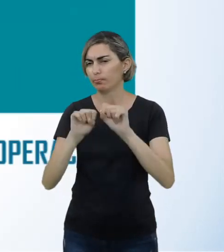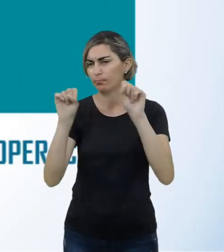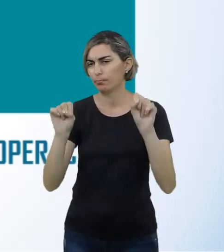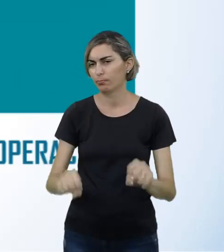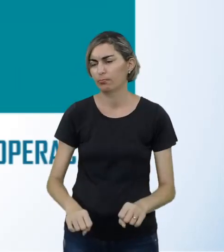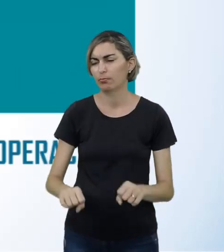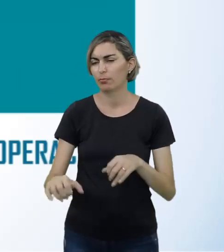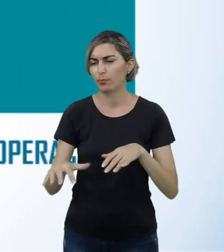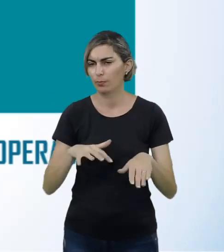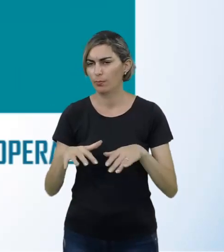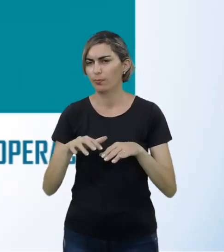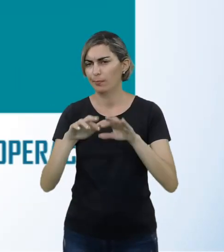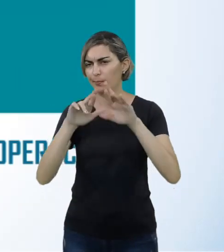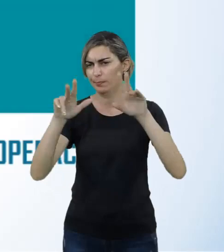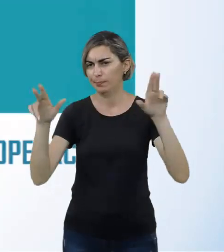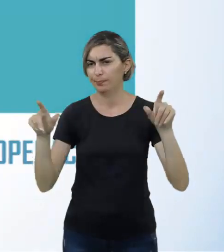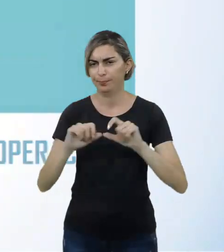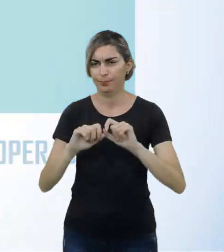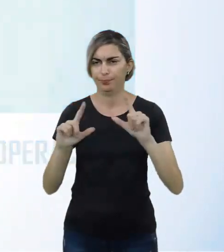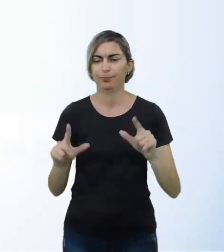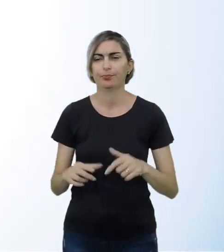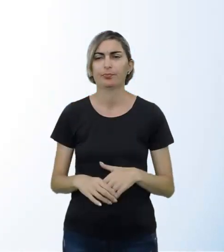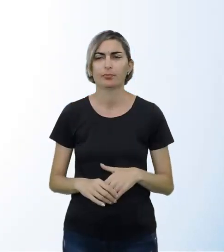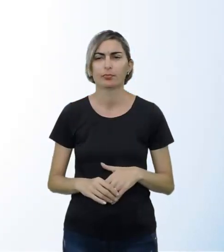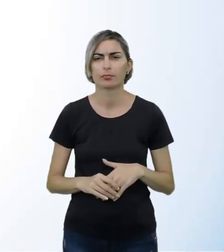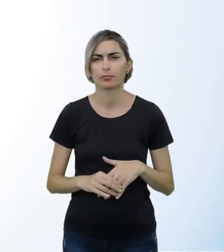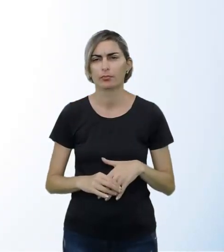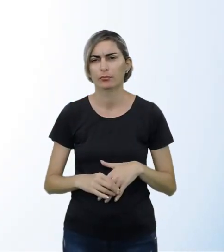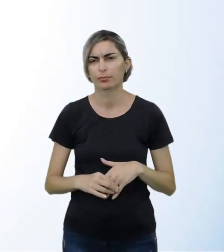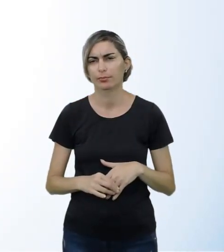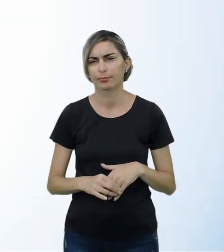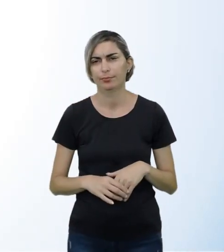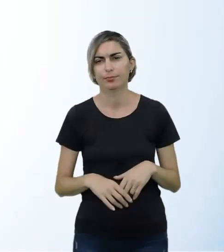sistemas operacionais de várias plataformas.